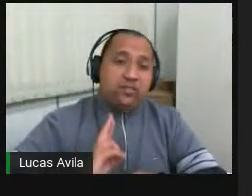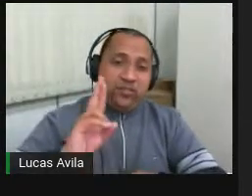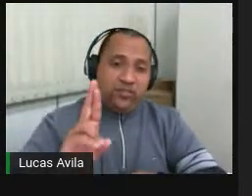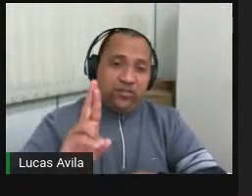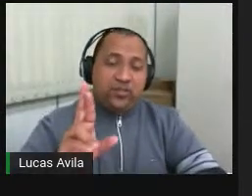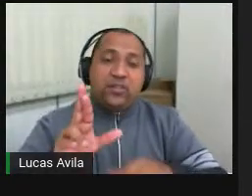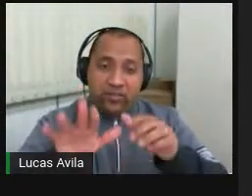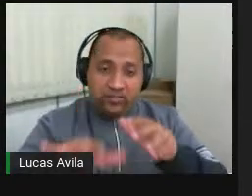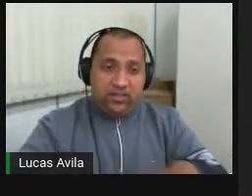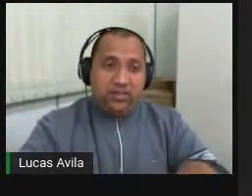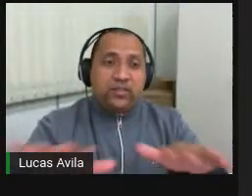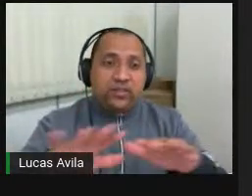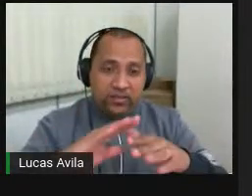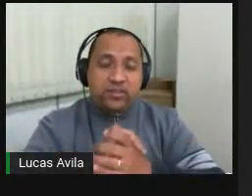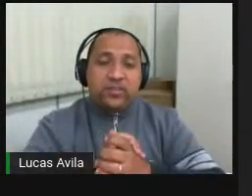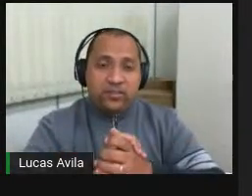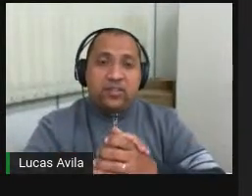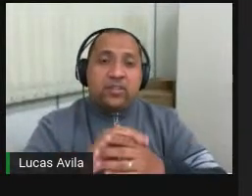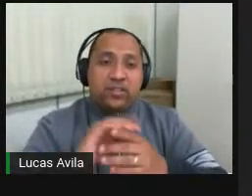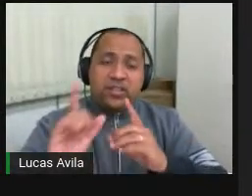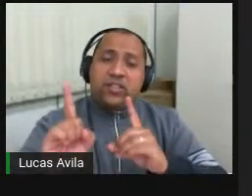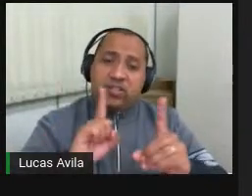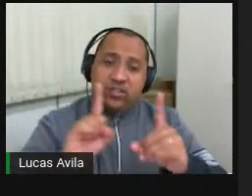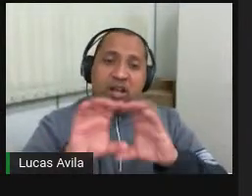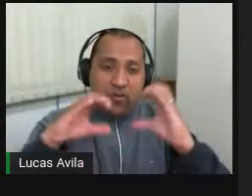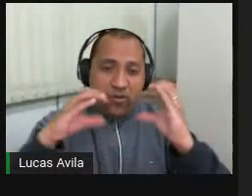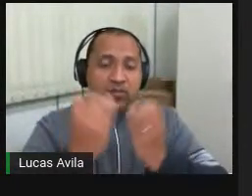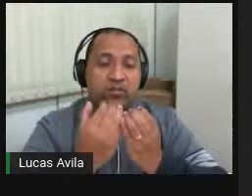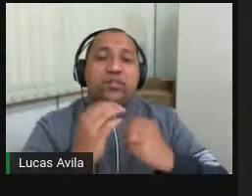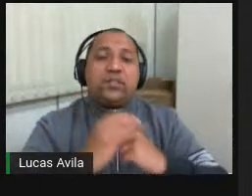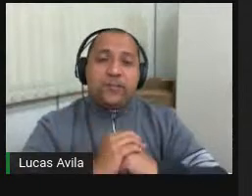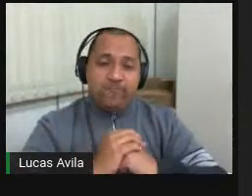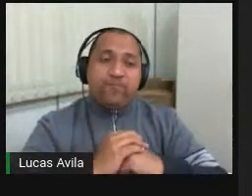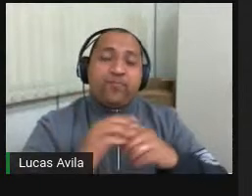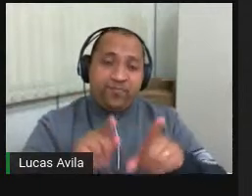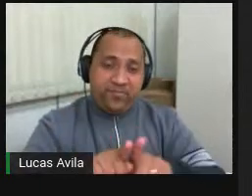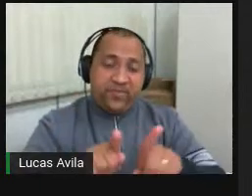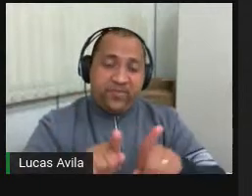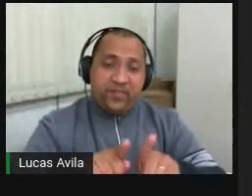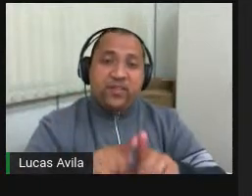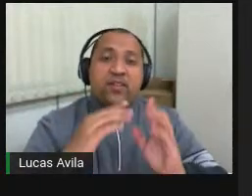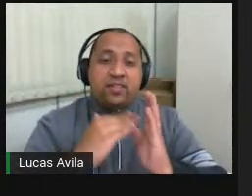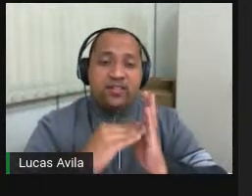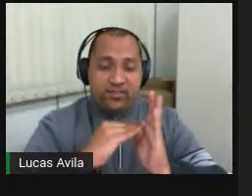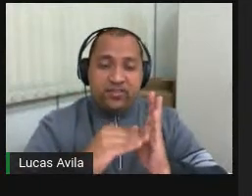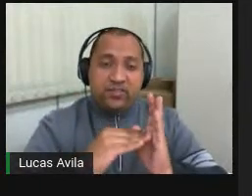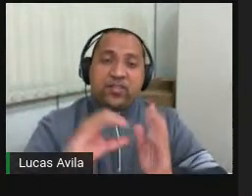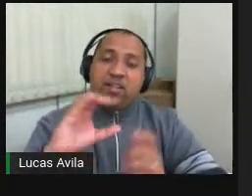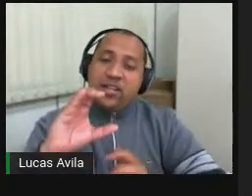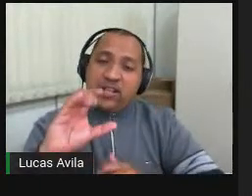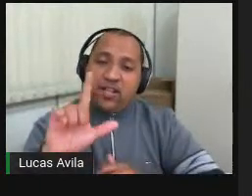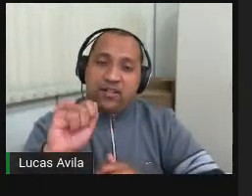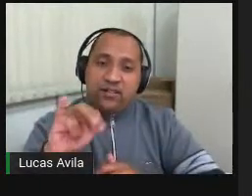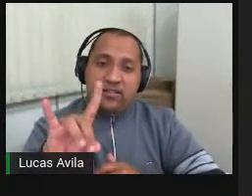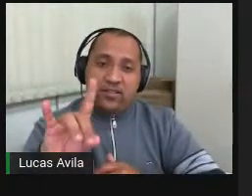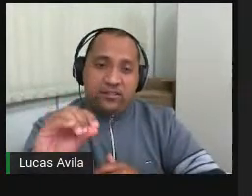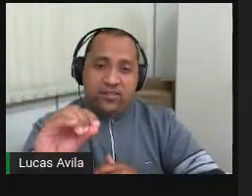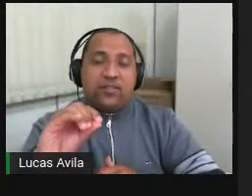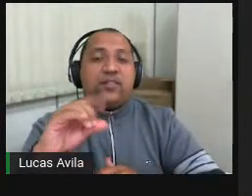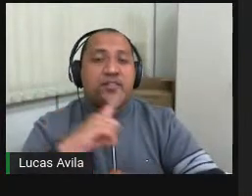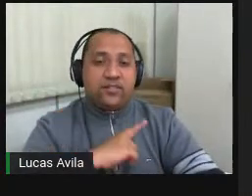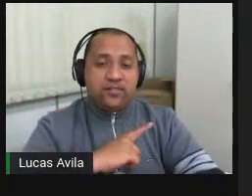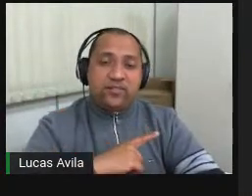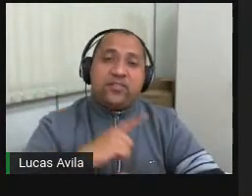né, a nossa comunidade. E ao secretário executivo, Cláudio Alves,